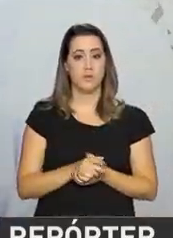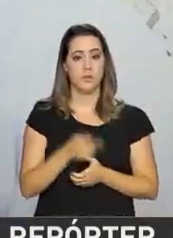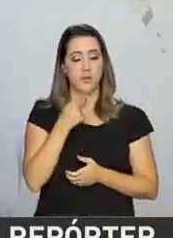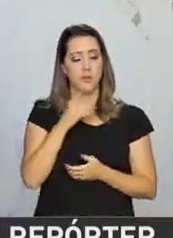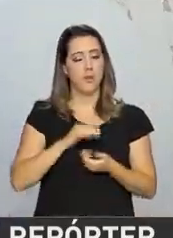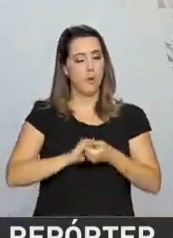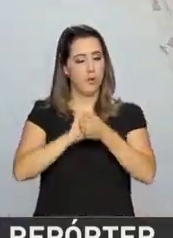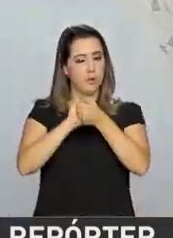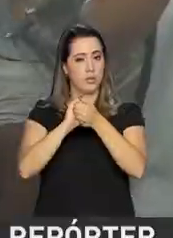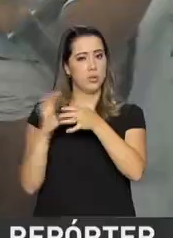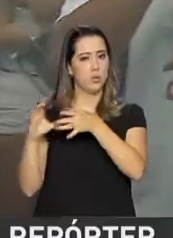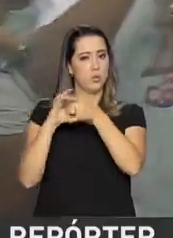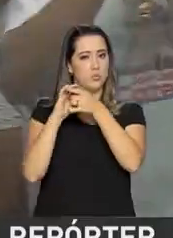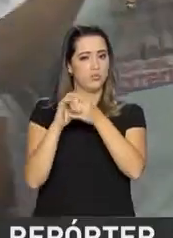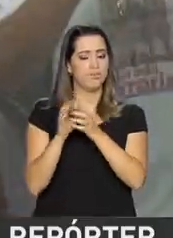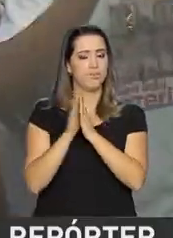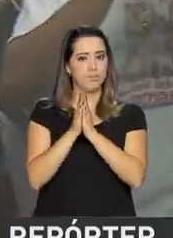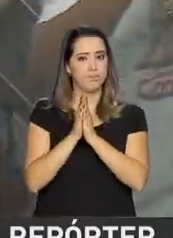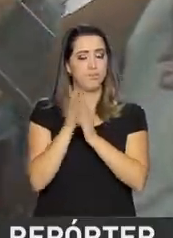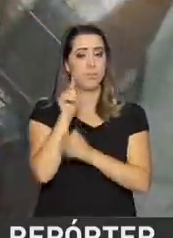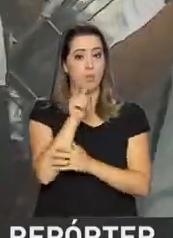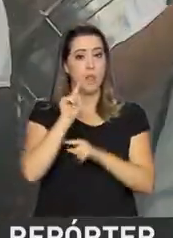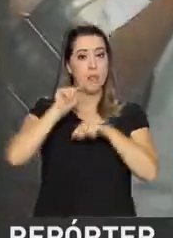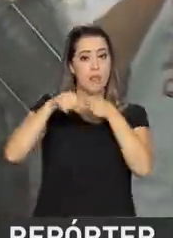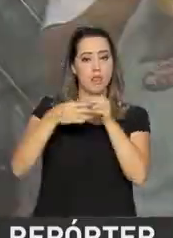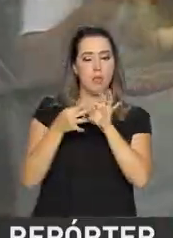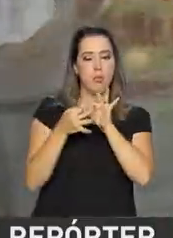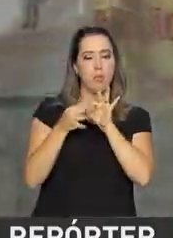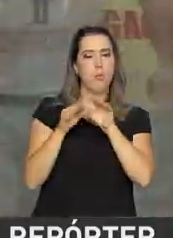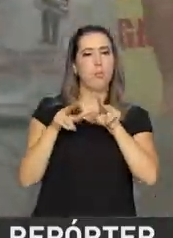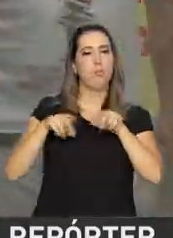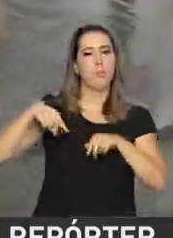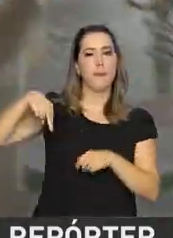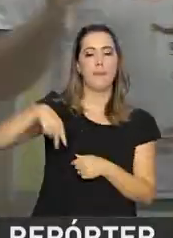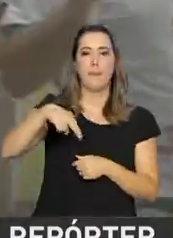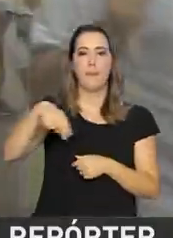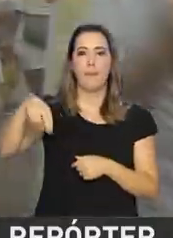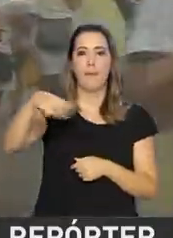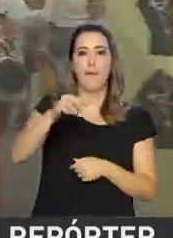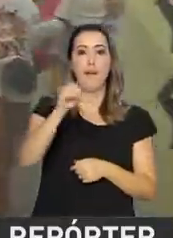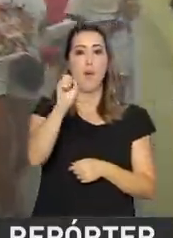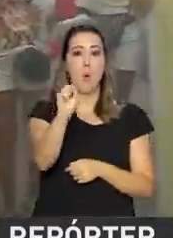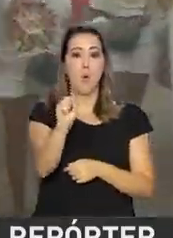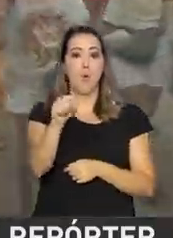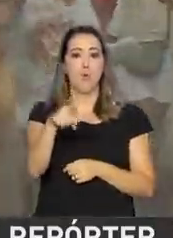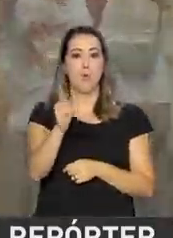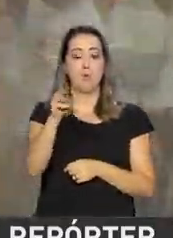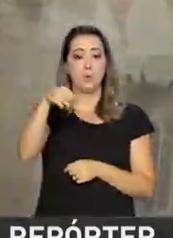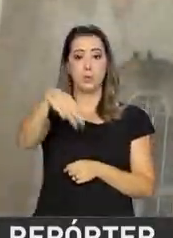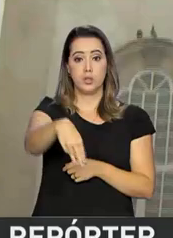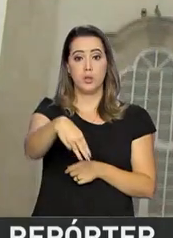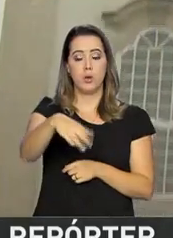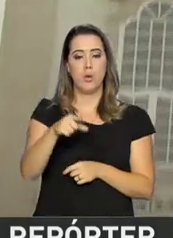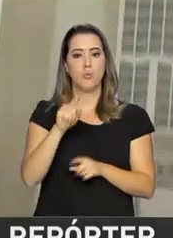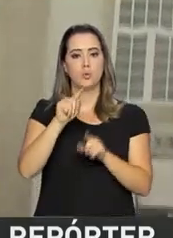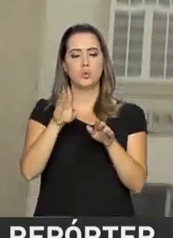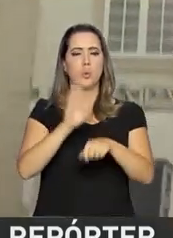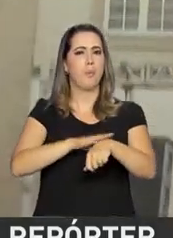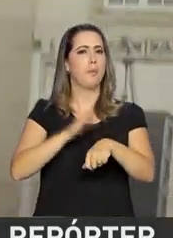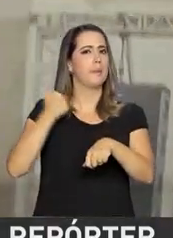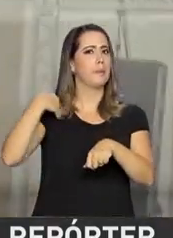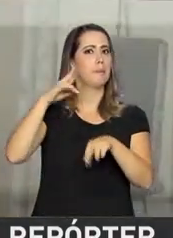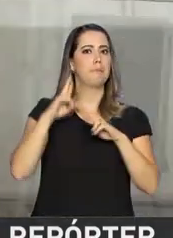a oração da unidade. Depois de 8 quilômetros de caminhada entre a Conceição da Praia e a colina, o momento